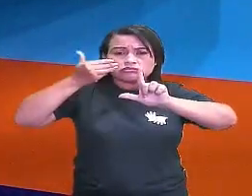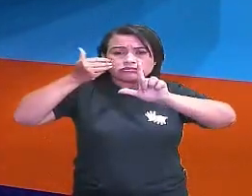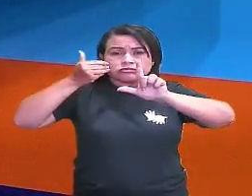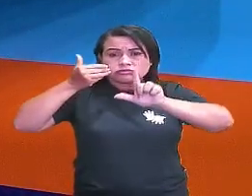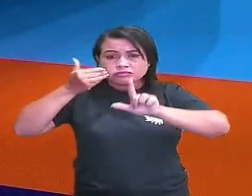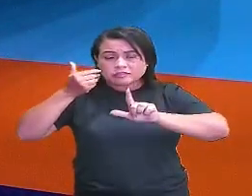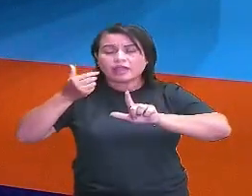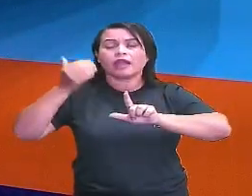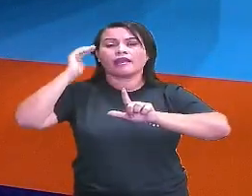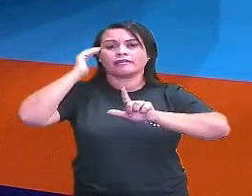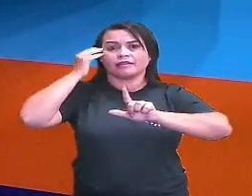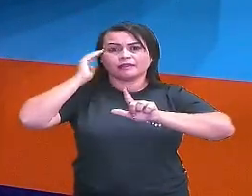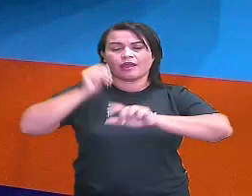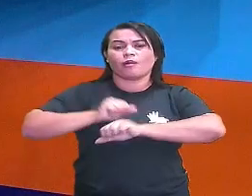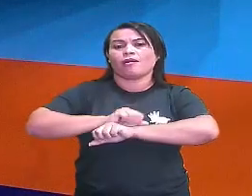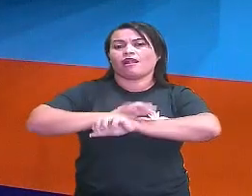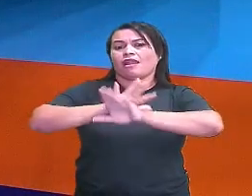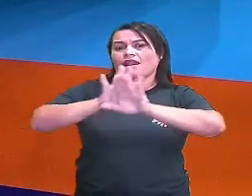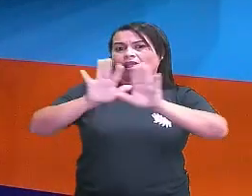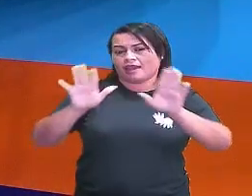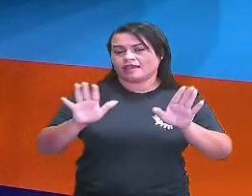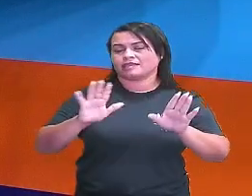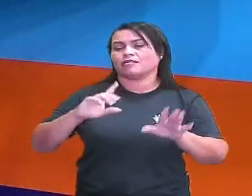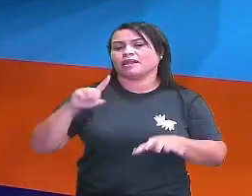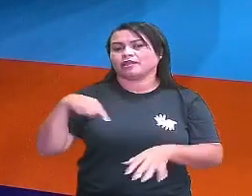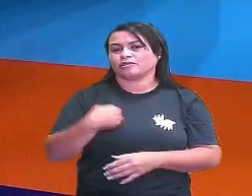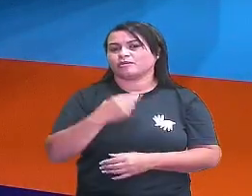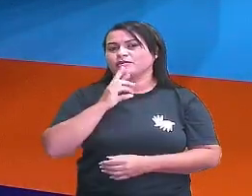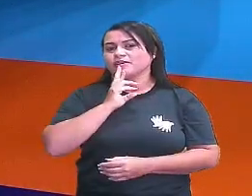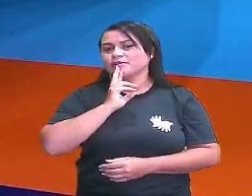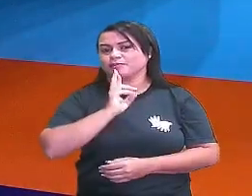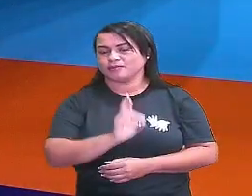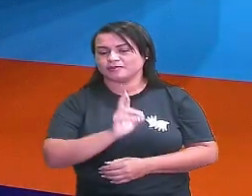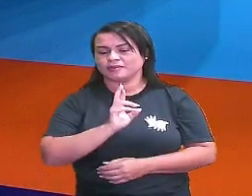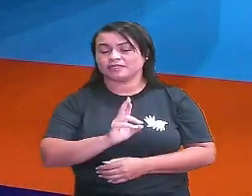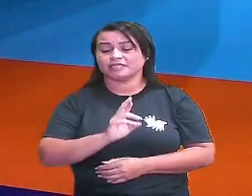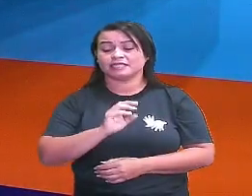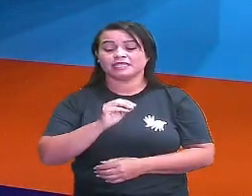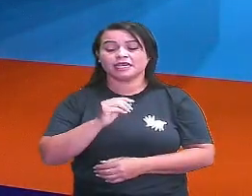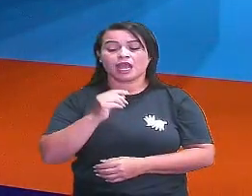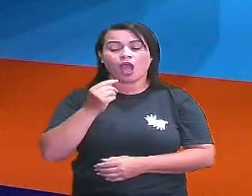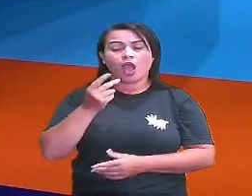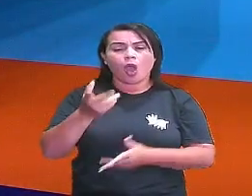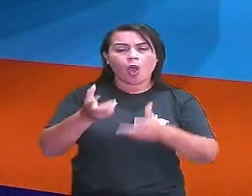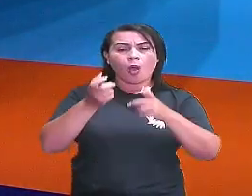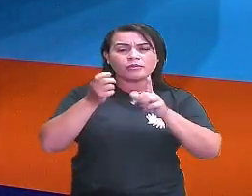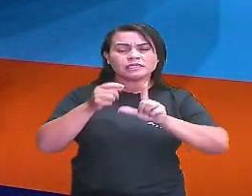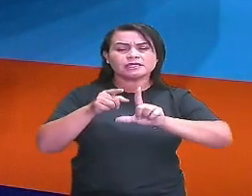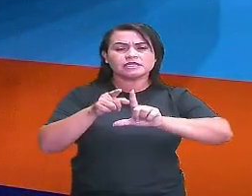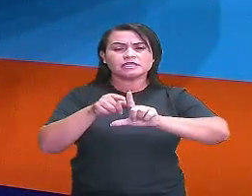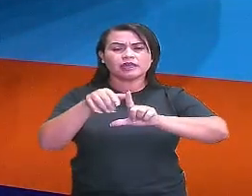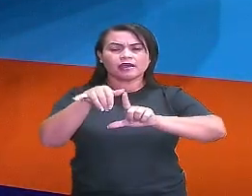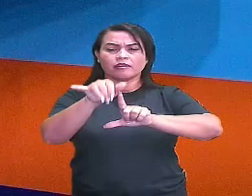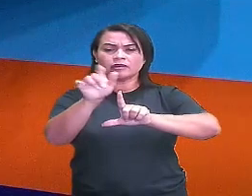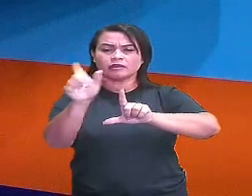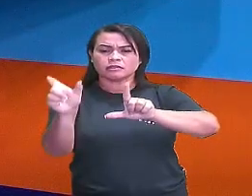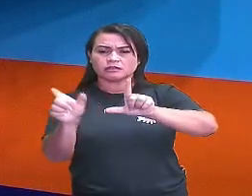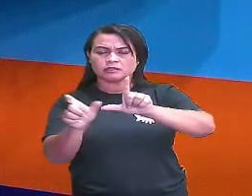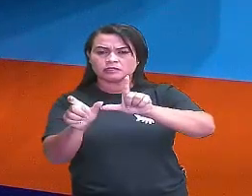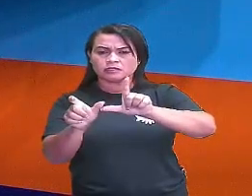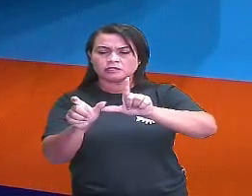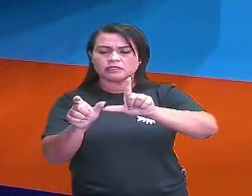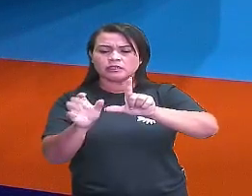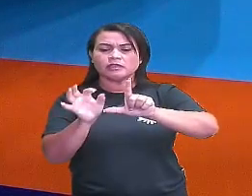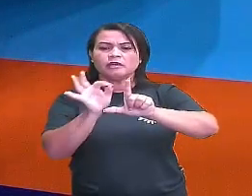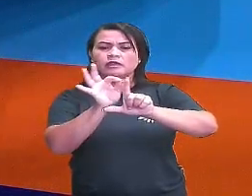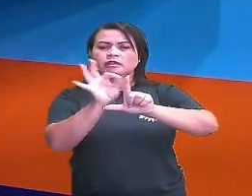vai entender bastante para que a gente possa resolver. Se ligarmos os pontos que localizamos,